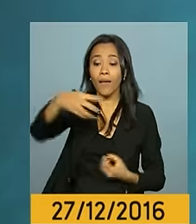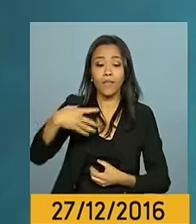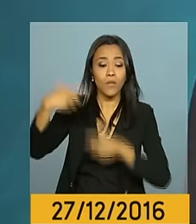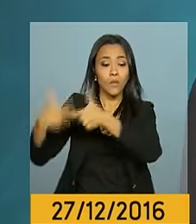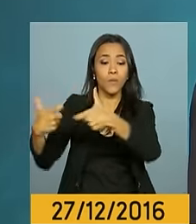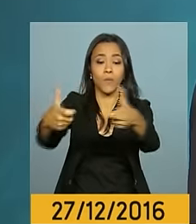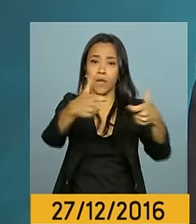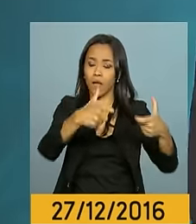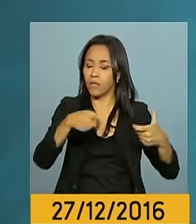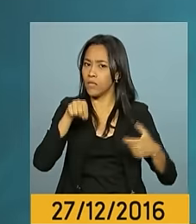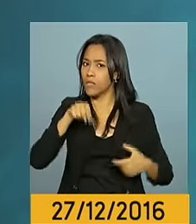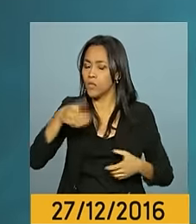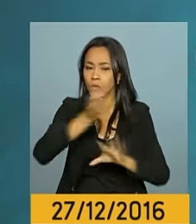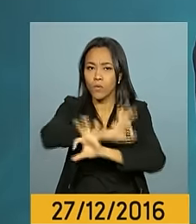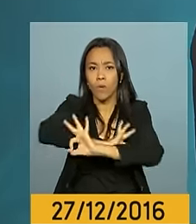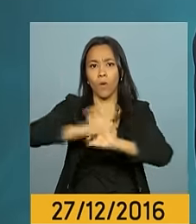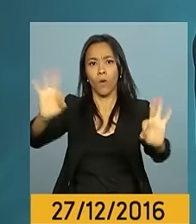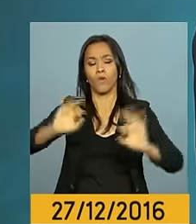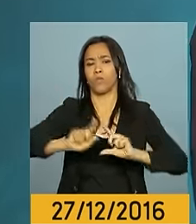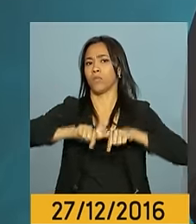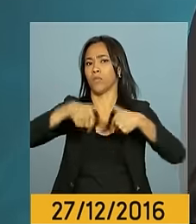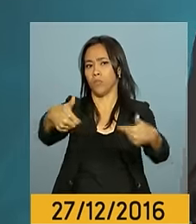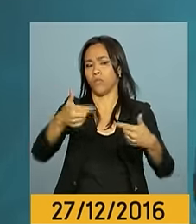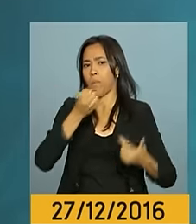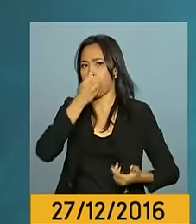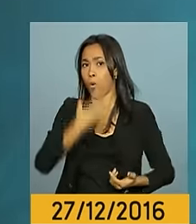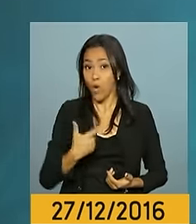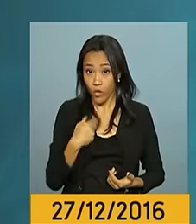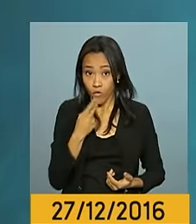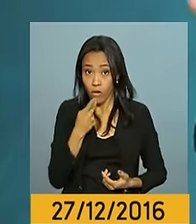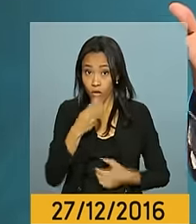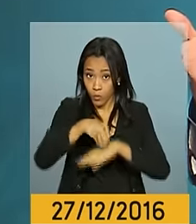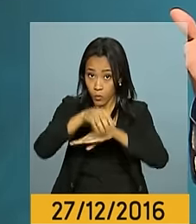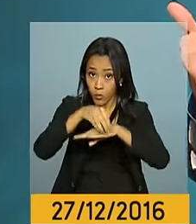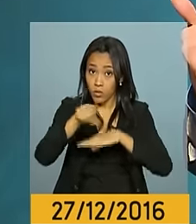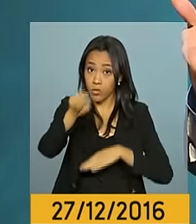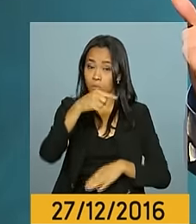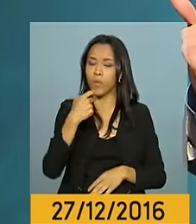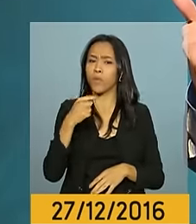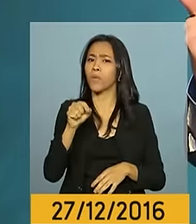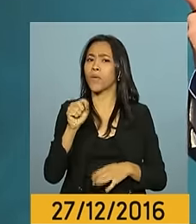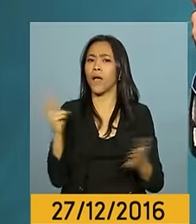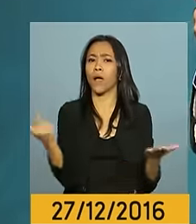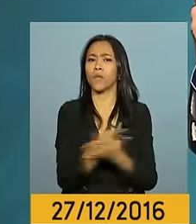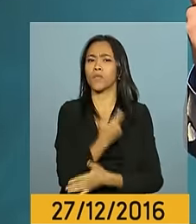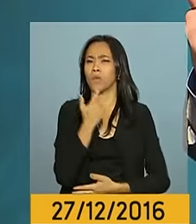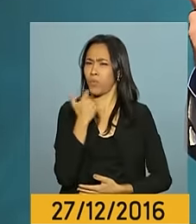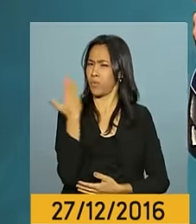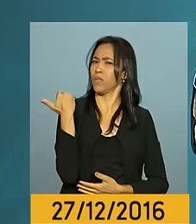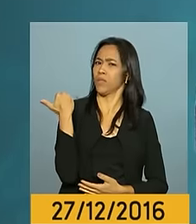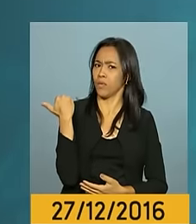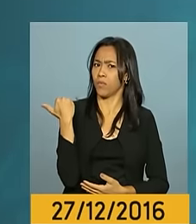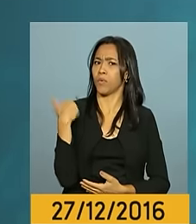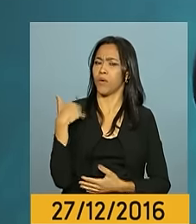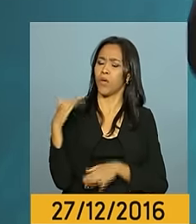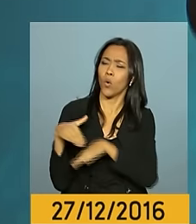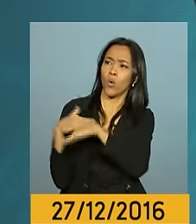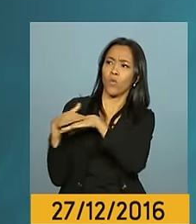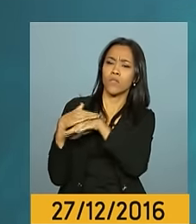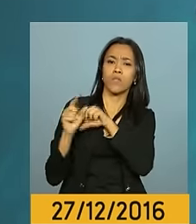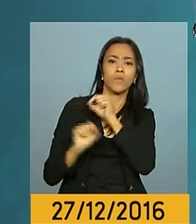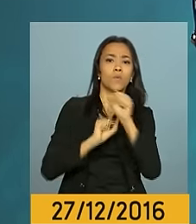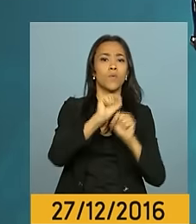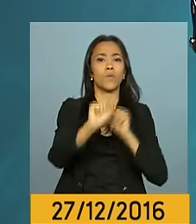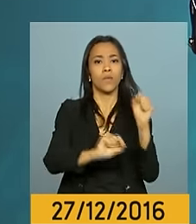aqui deu um resultado extraordinário tô contando isso porque há pouco tempo ainda conversando sobre a